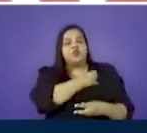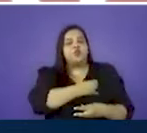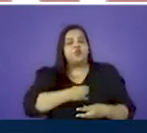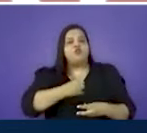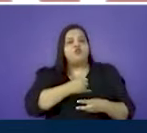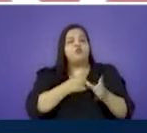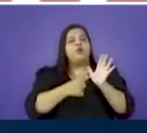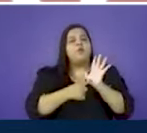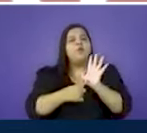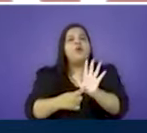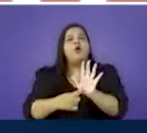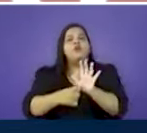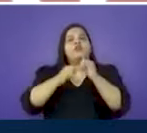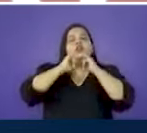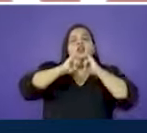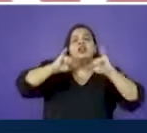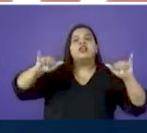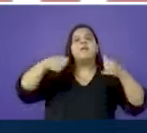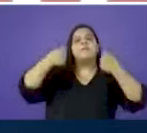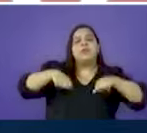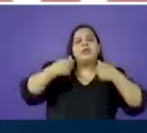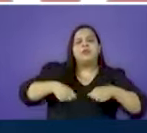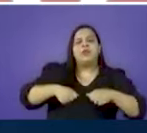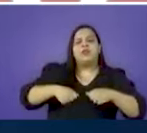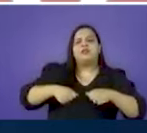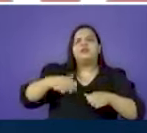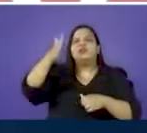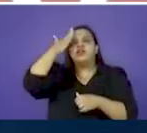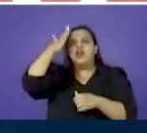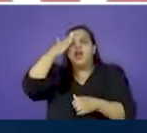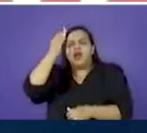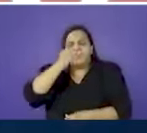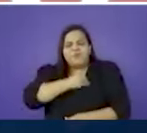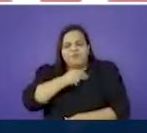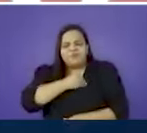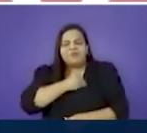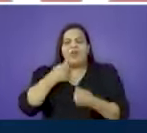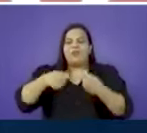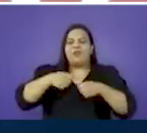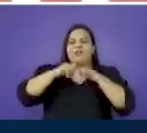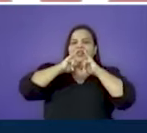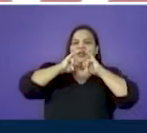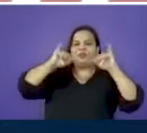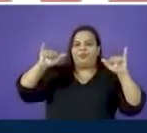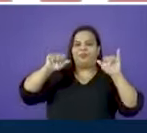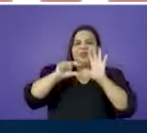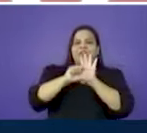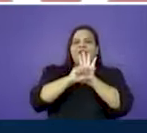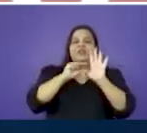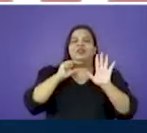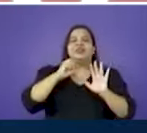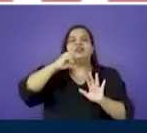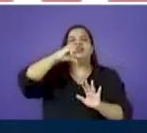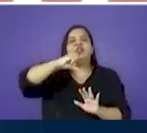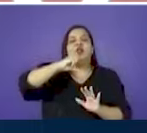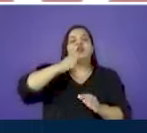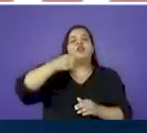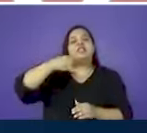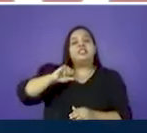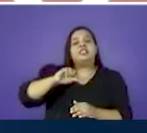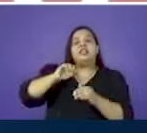carta, quando ele diz, primeiro que precisamos reconhecer, mas é necessário confessar. Versículo de número 9, se